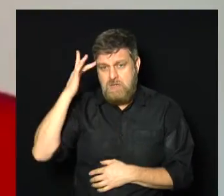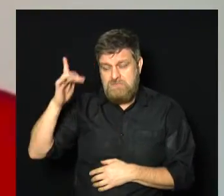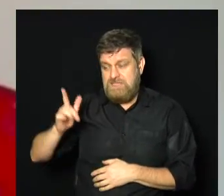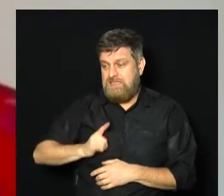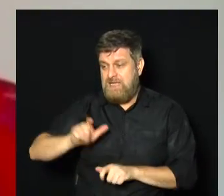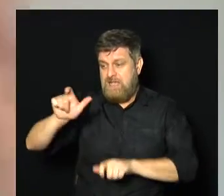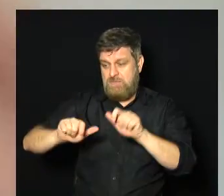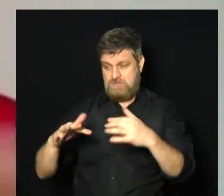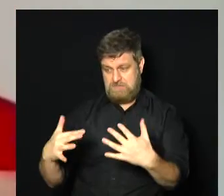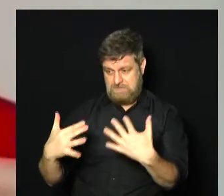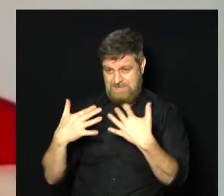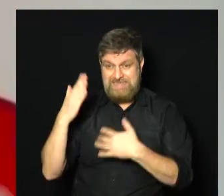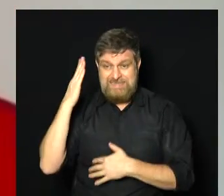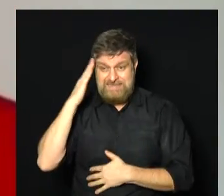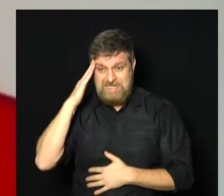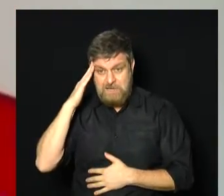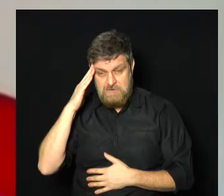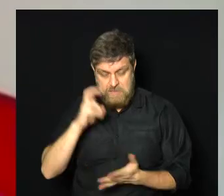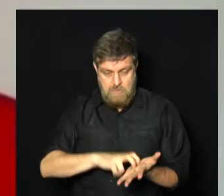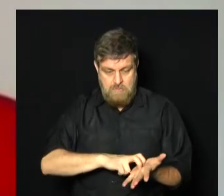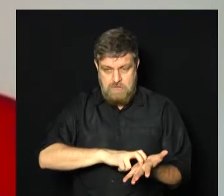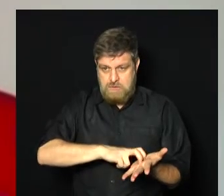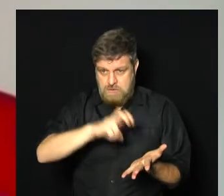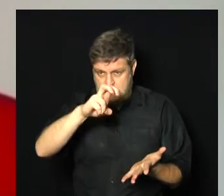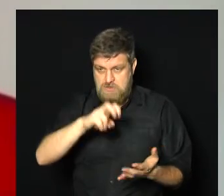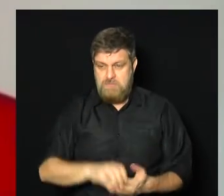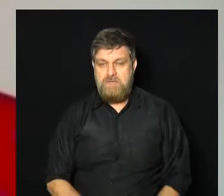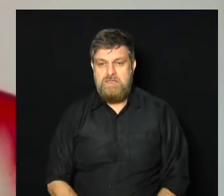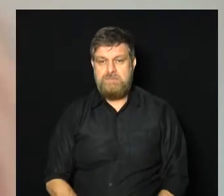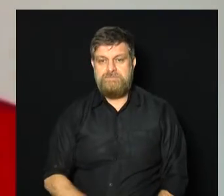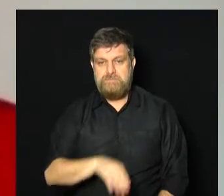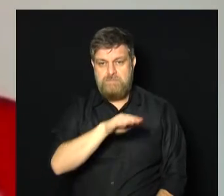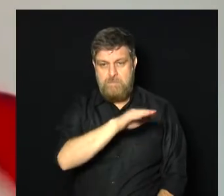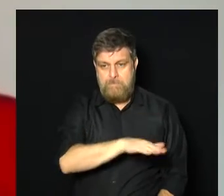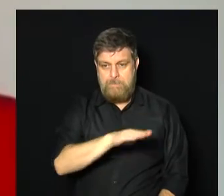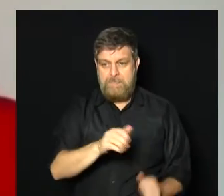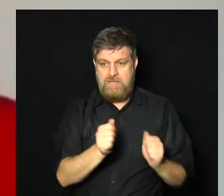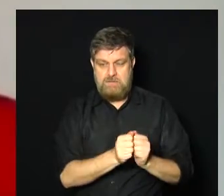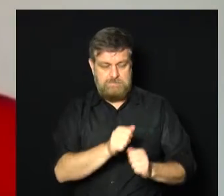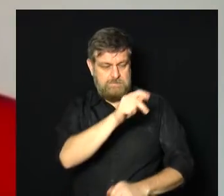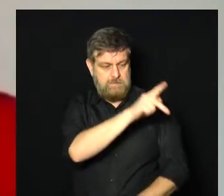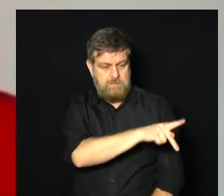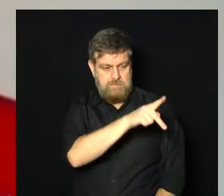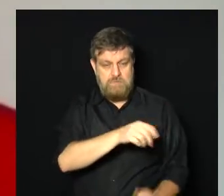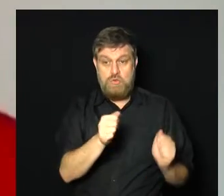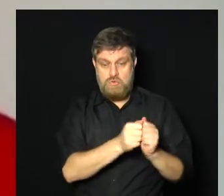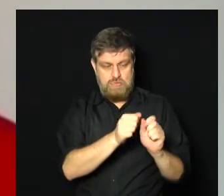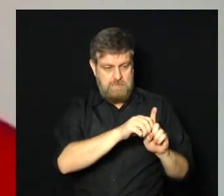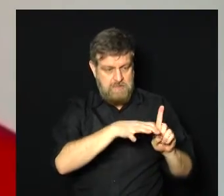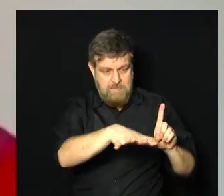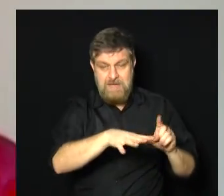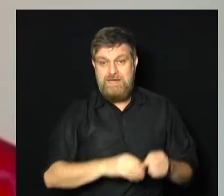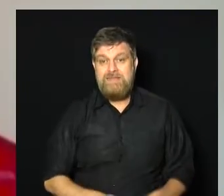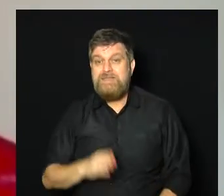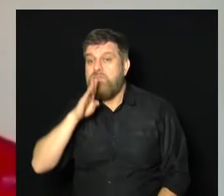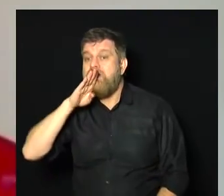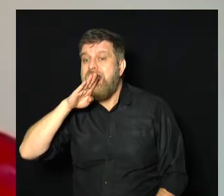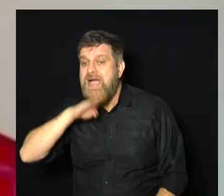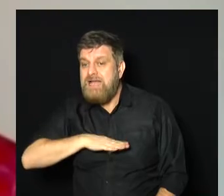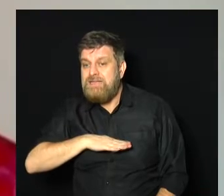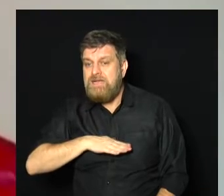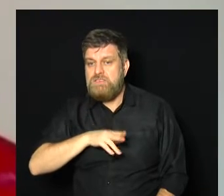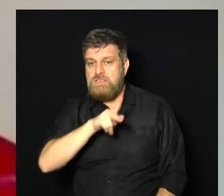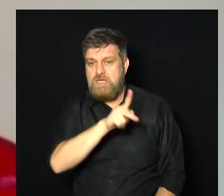nos acompanhando sabem que no período da manhã, né, as crianças estão com a professora e as agentes, e no período da tarde as